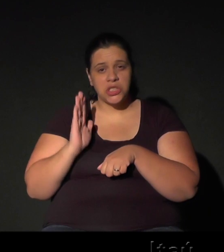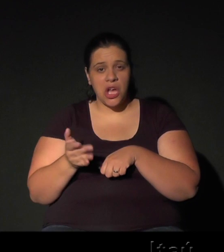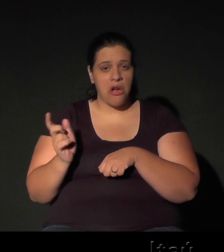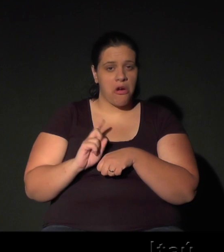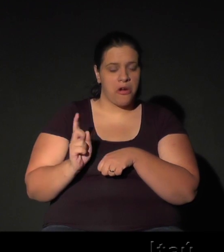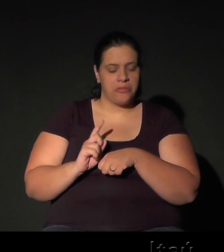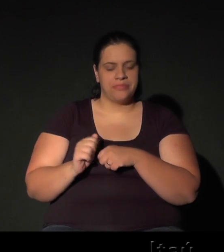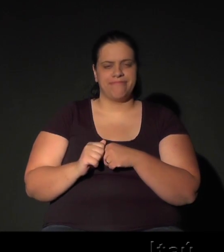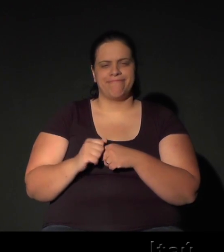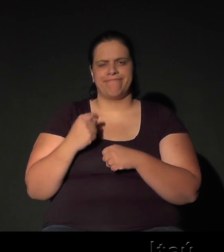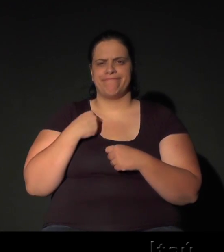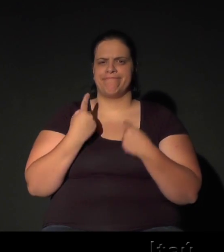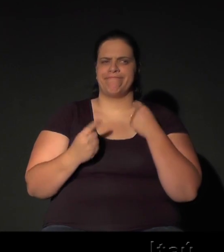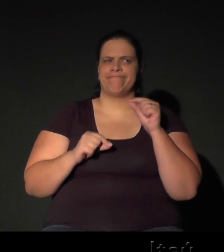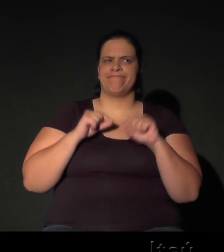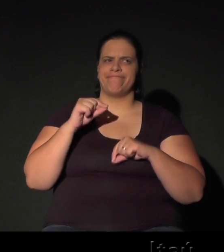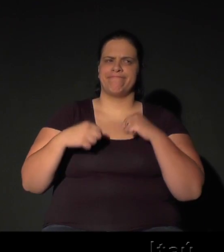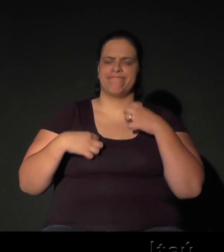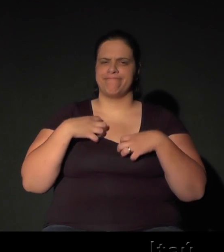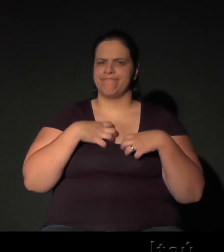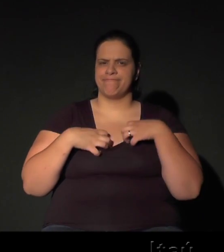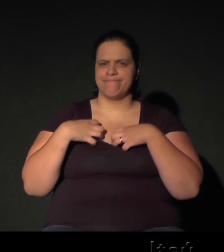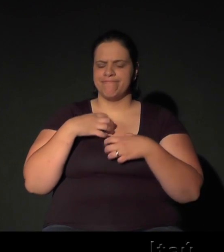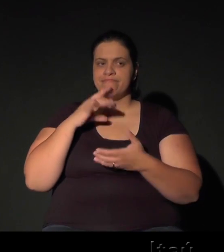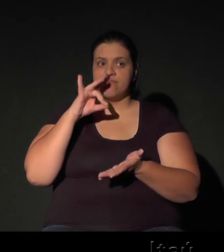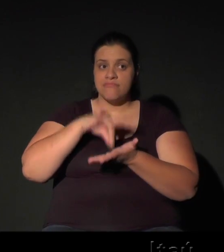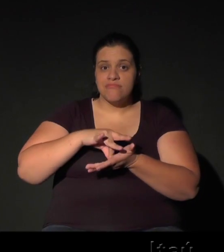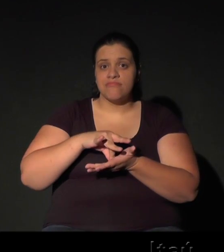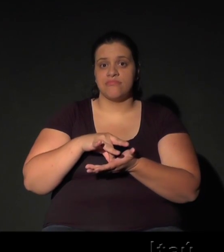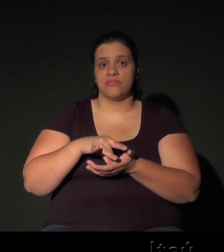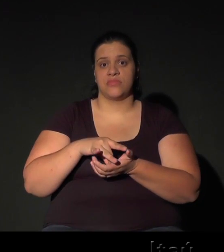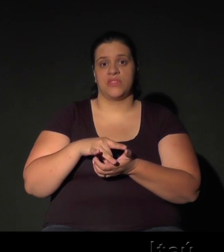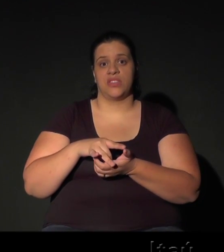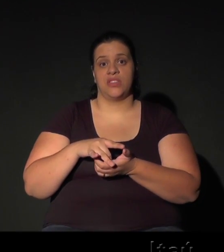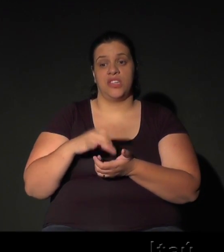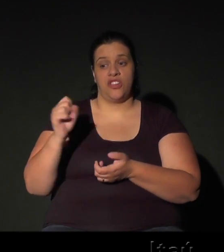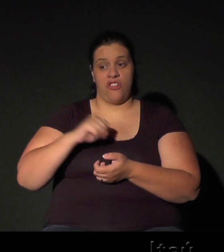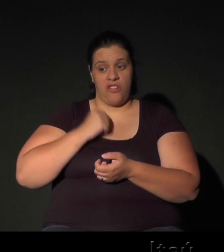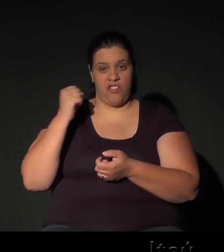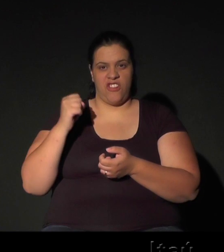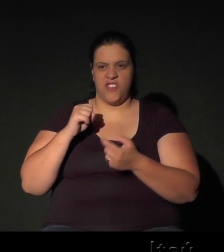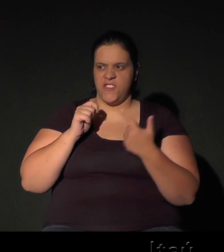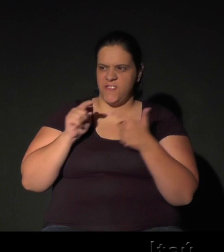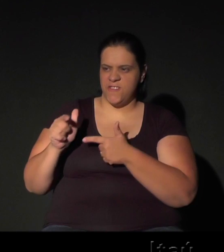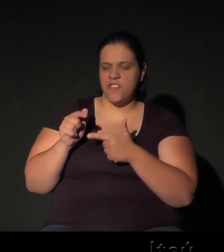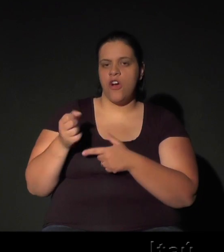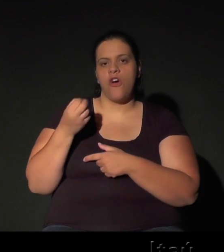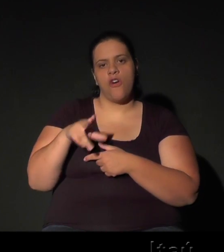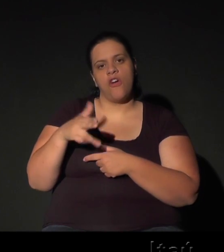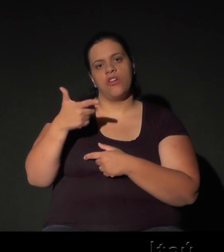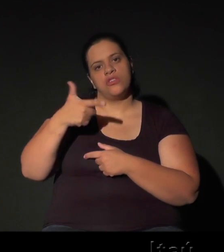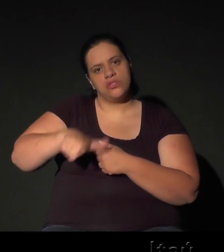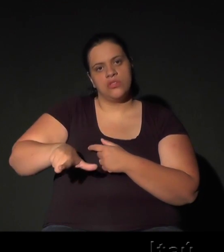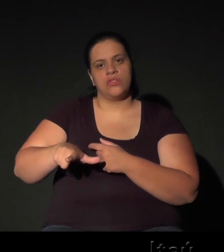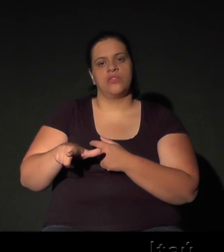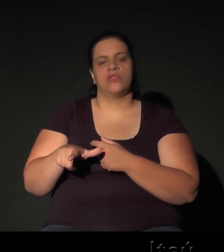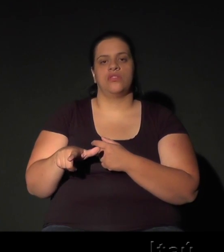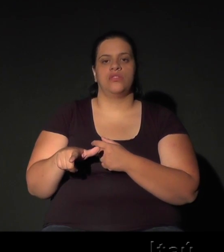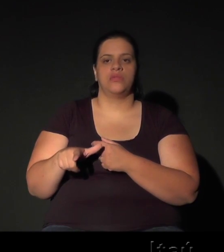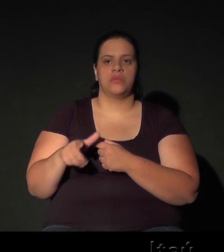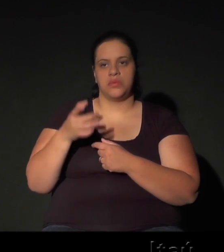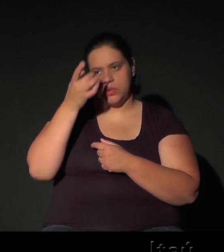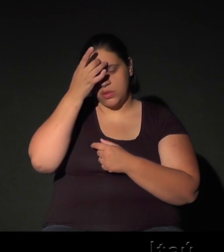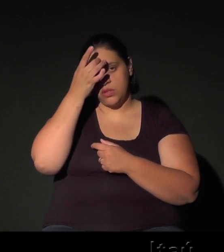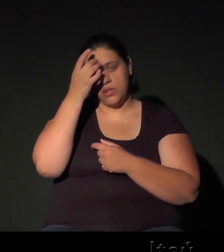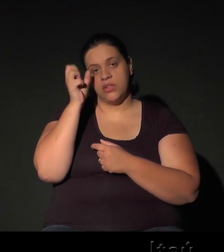ou não E aí eu fiquei em dúvida se era se é realmente discurso de ódio ou é De novo É aquela